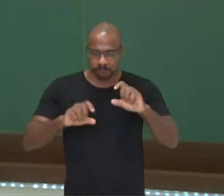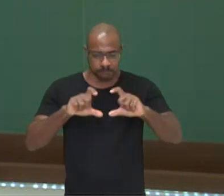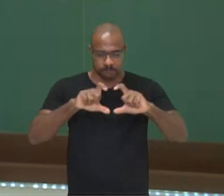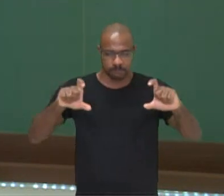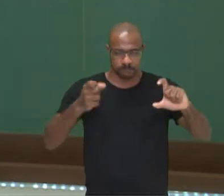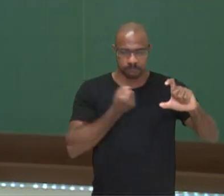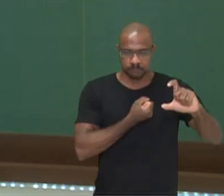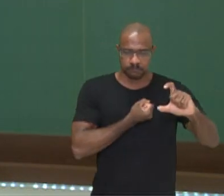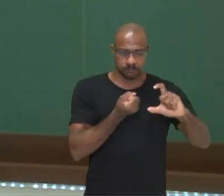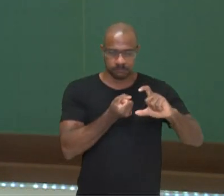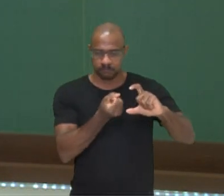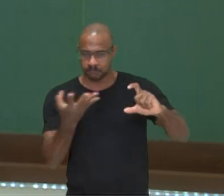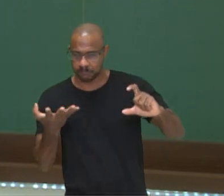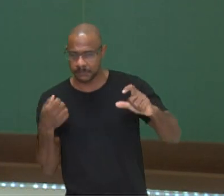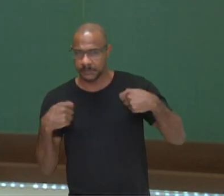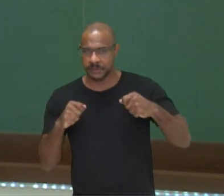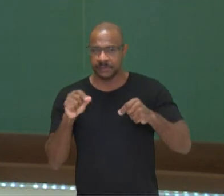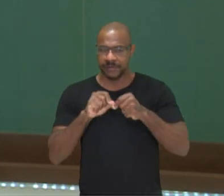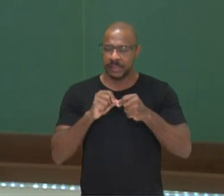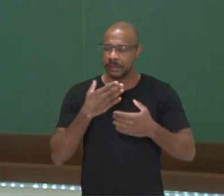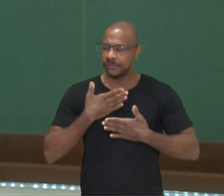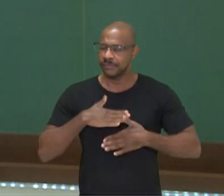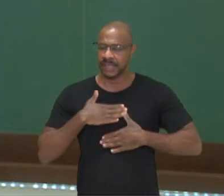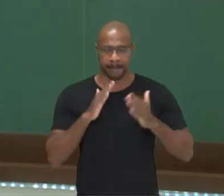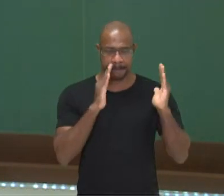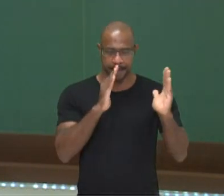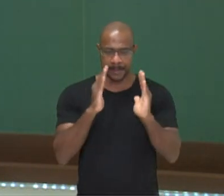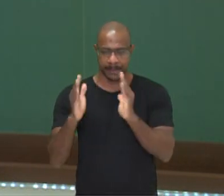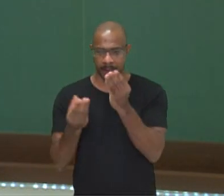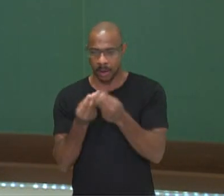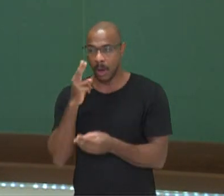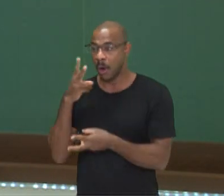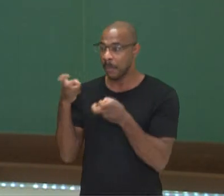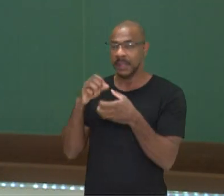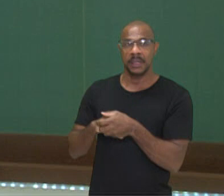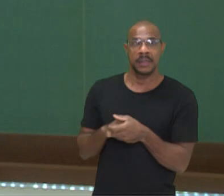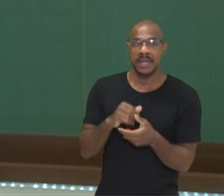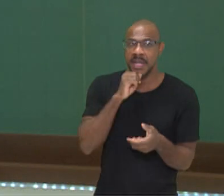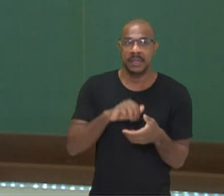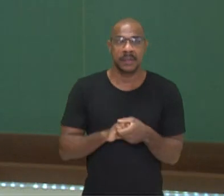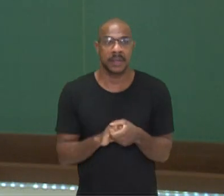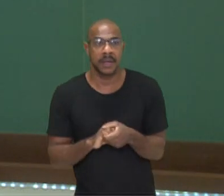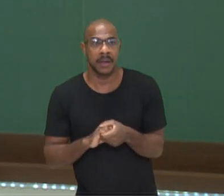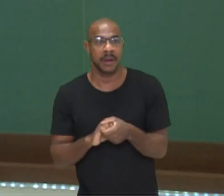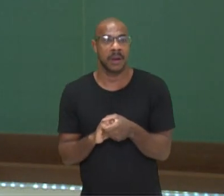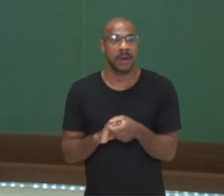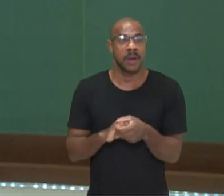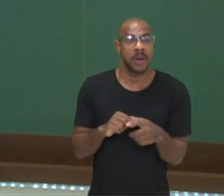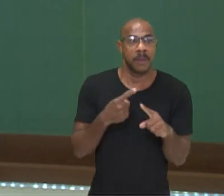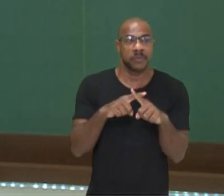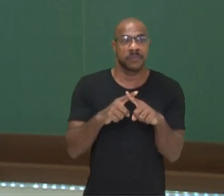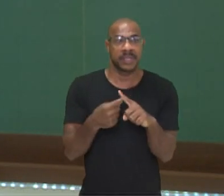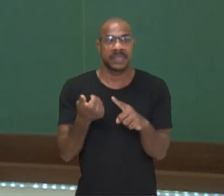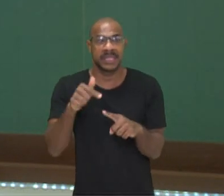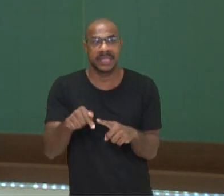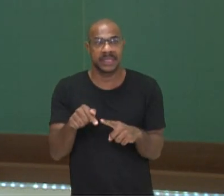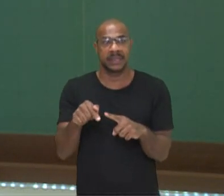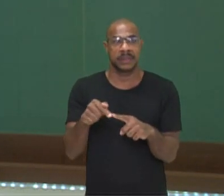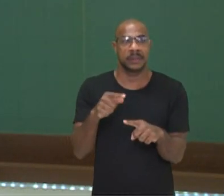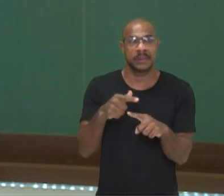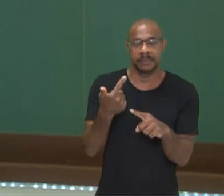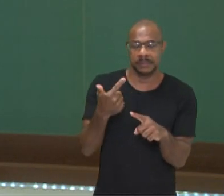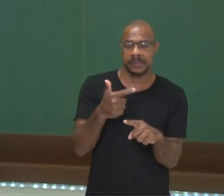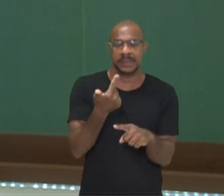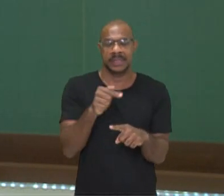ter que resolver isso bem devagar e num passo a passo. Então, olha lá. Quando eu falo que multiplicou por o 17 por 15